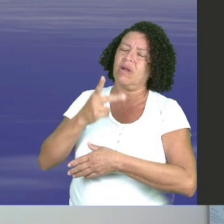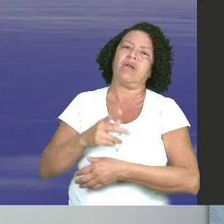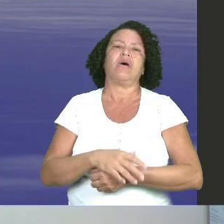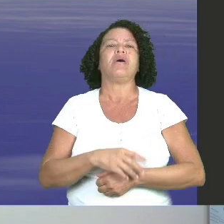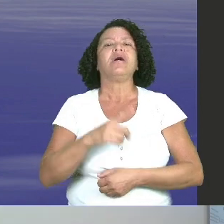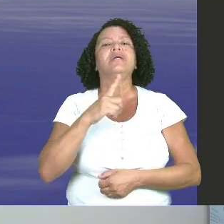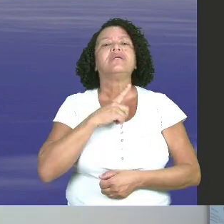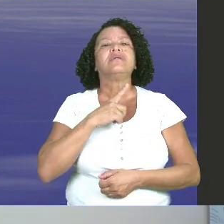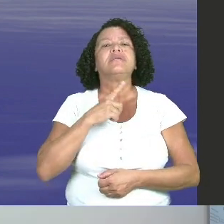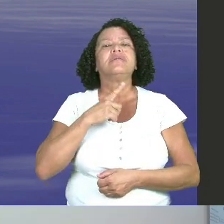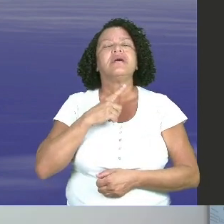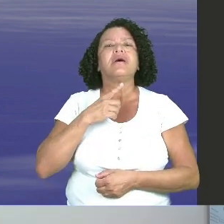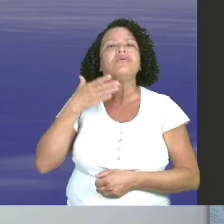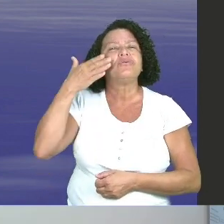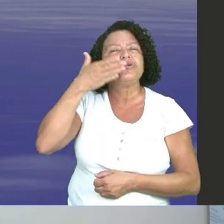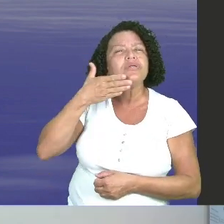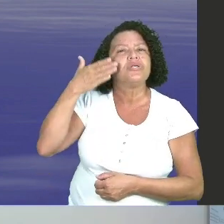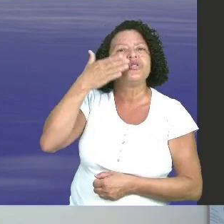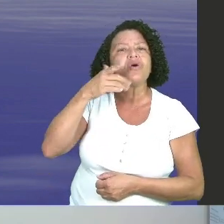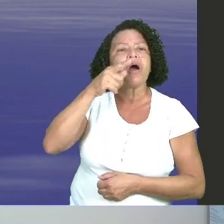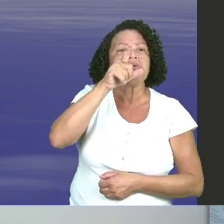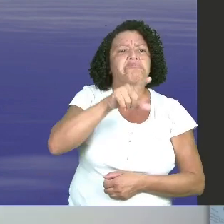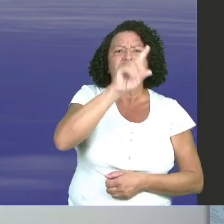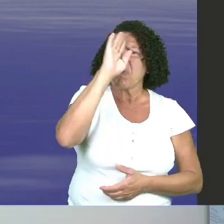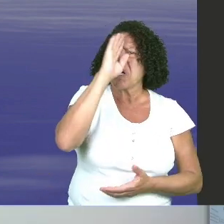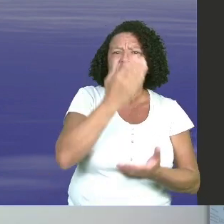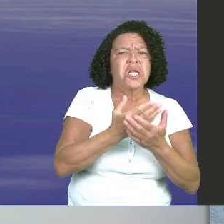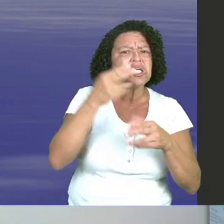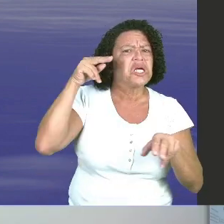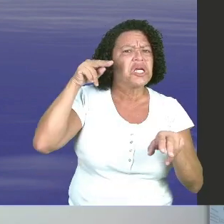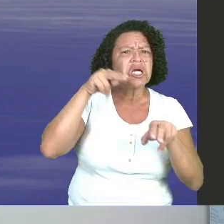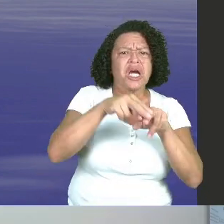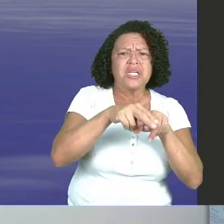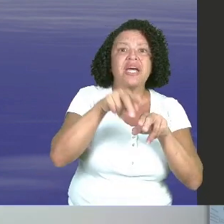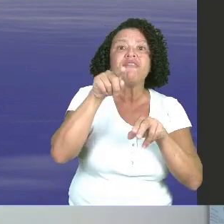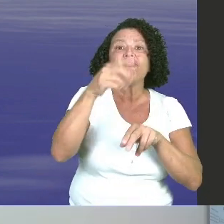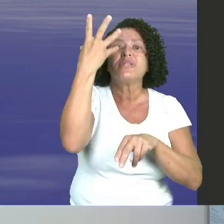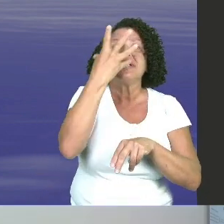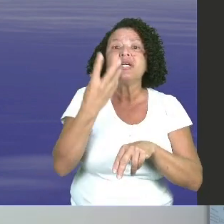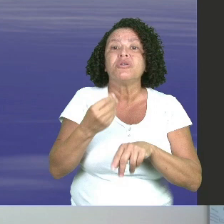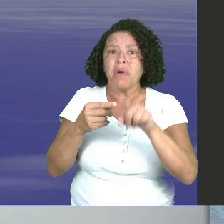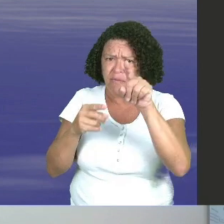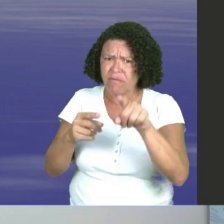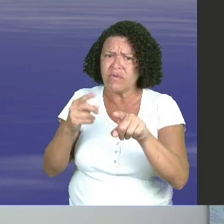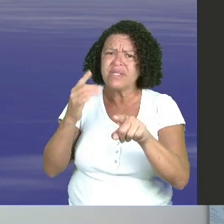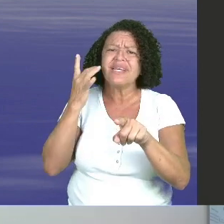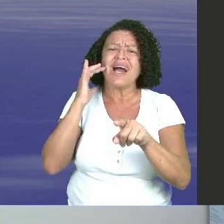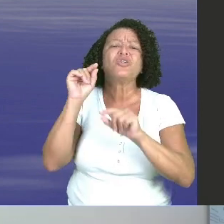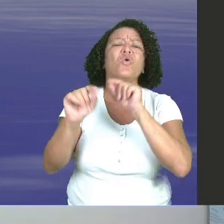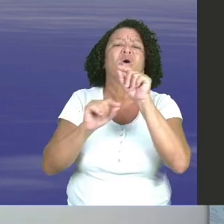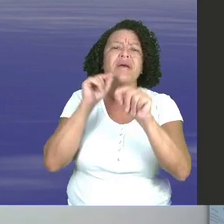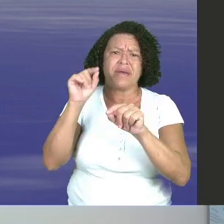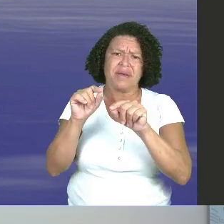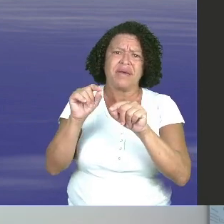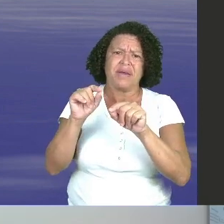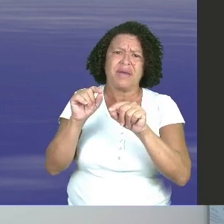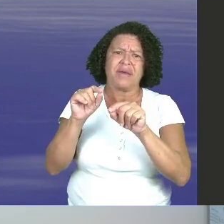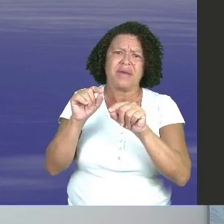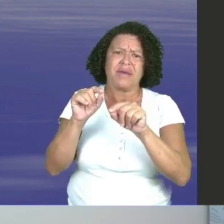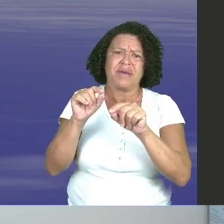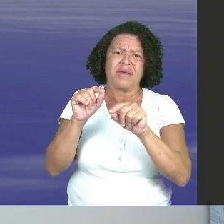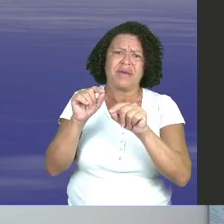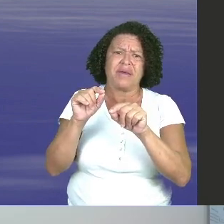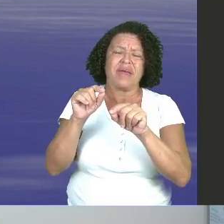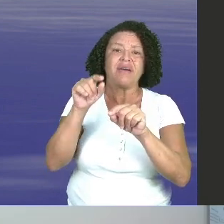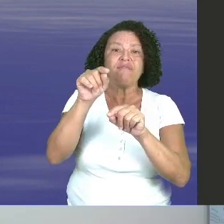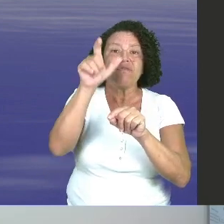uma discussão que eu não acredito em reencarnação. E você, espírito, o que você acha da reencarnação? E